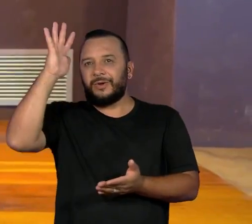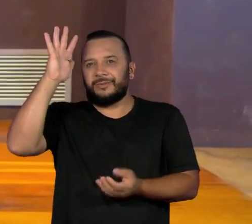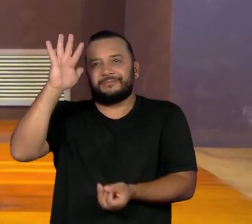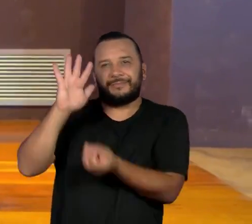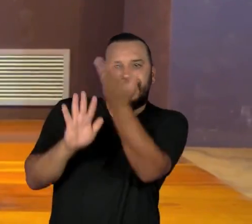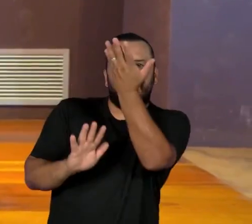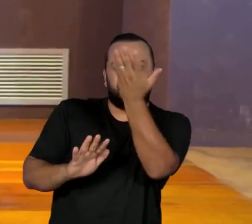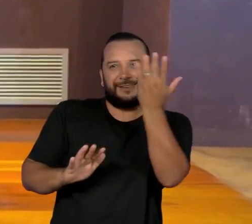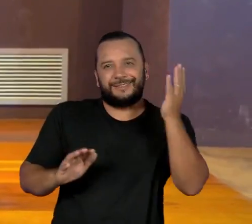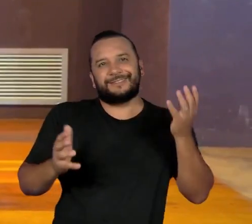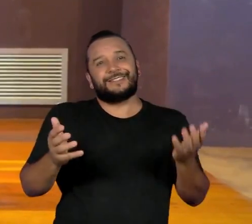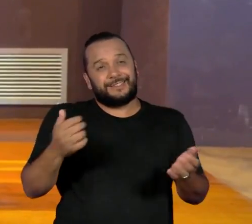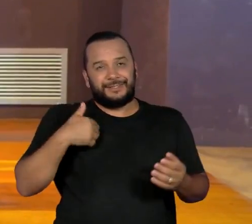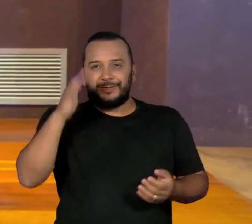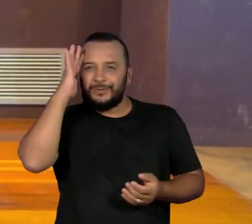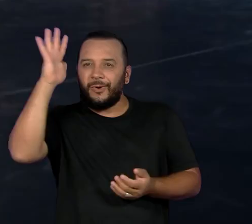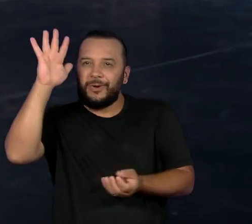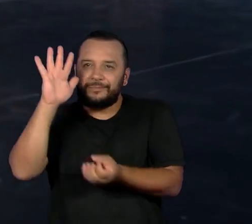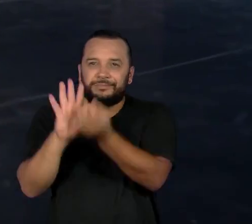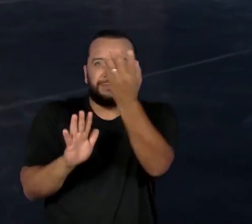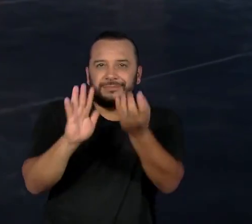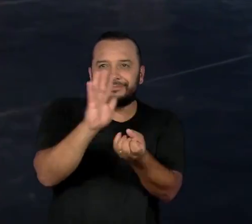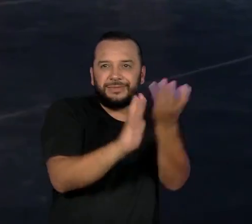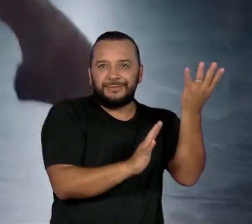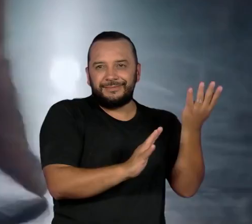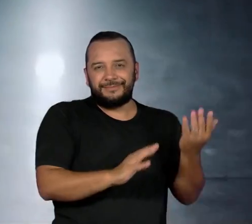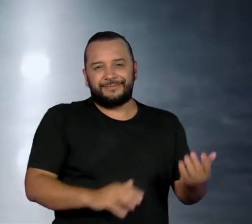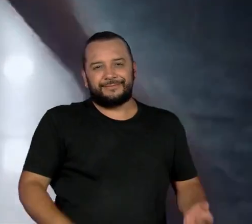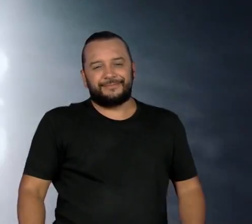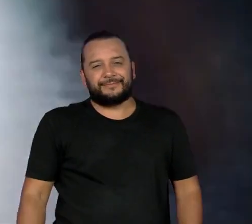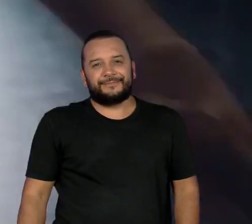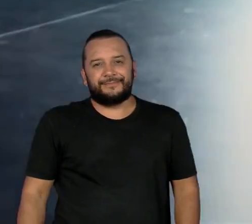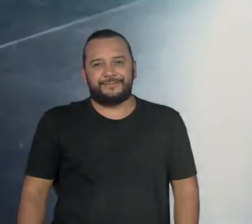vai criando sonhos por aqui e por ali.